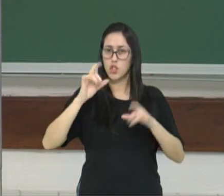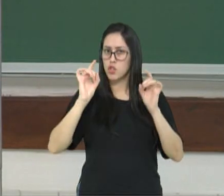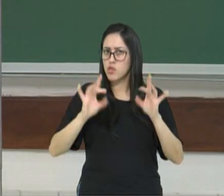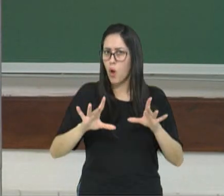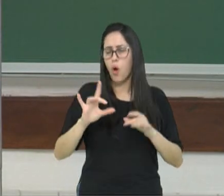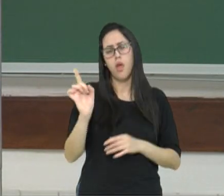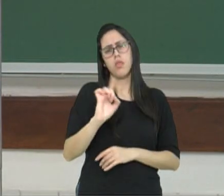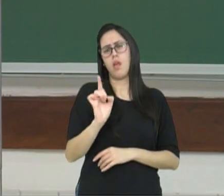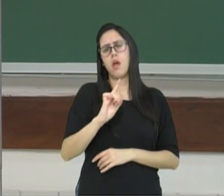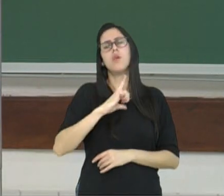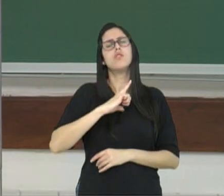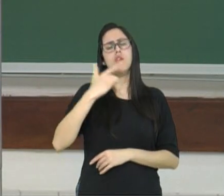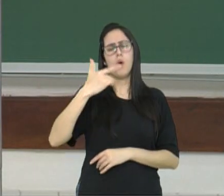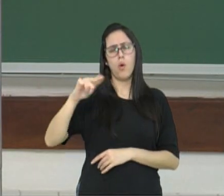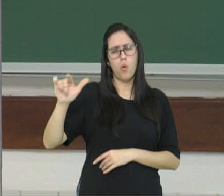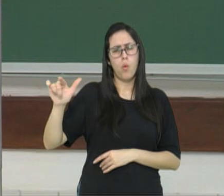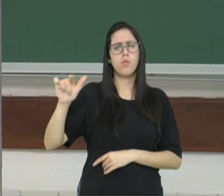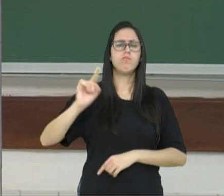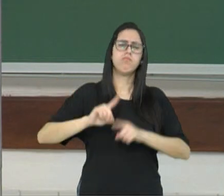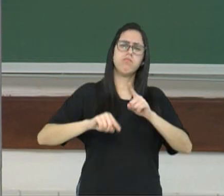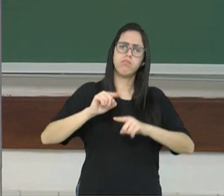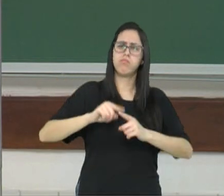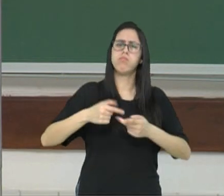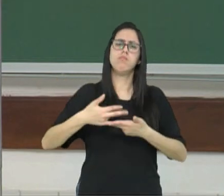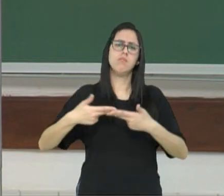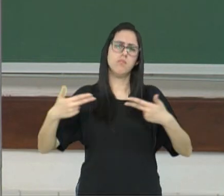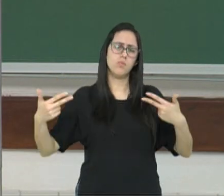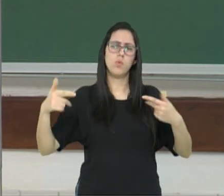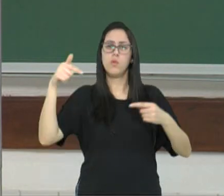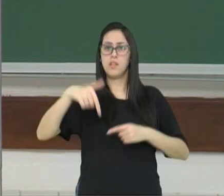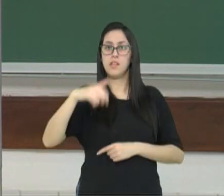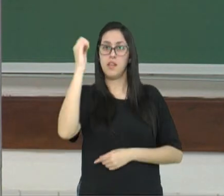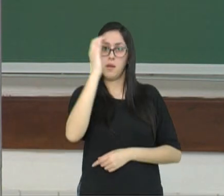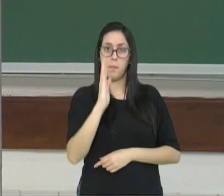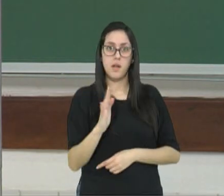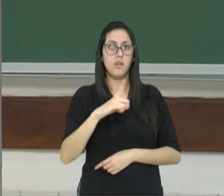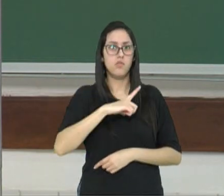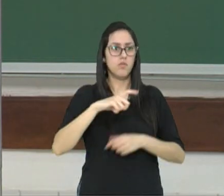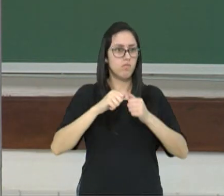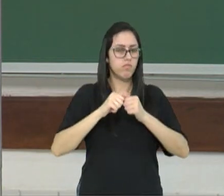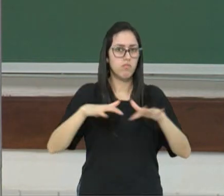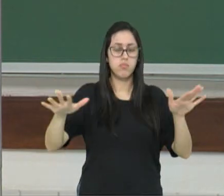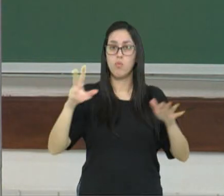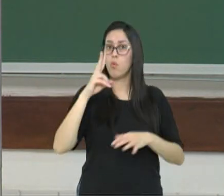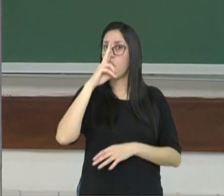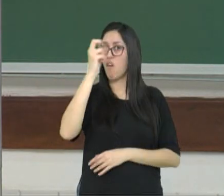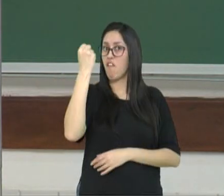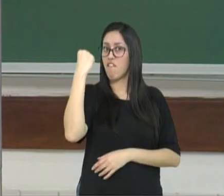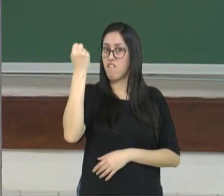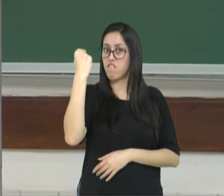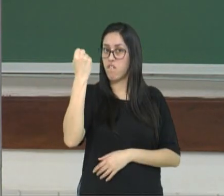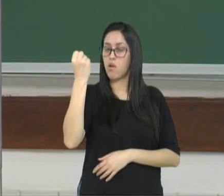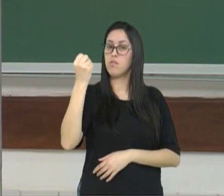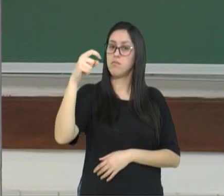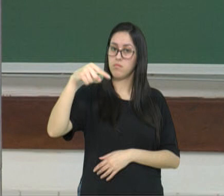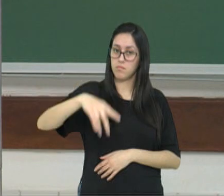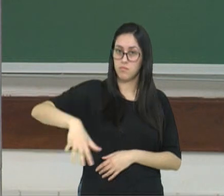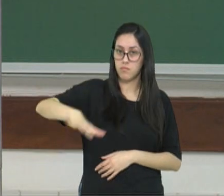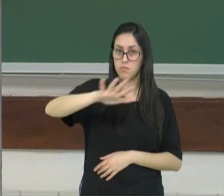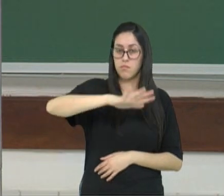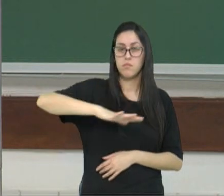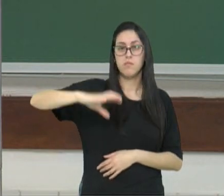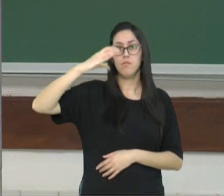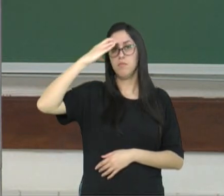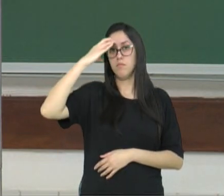vão trazer outros produtos aí para o território brasileiro e vão ser muito fortes no desenvolvimento aqui na região de